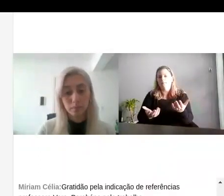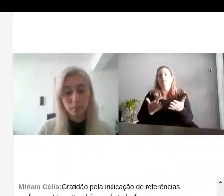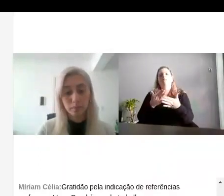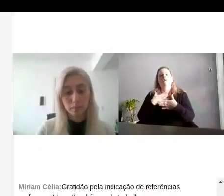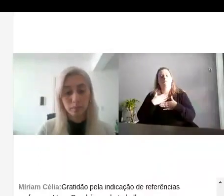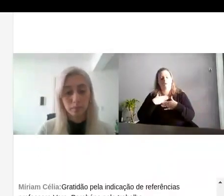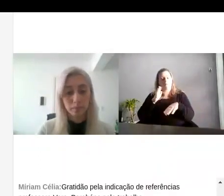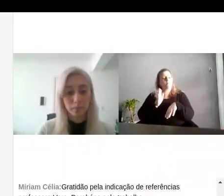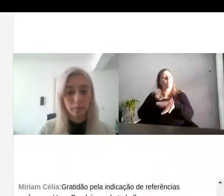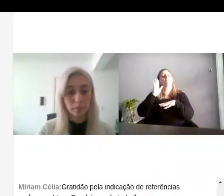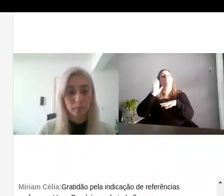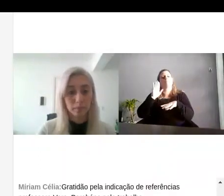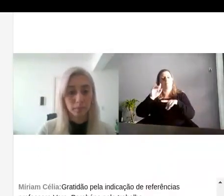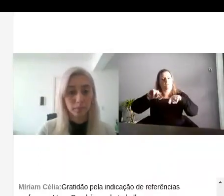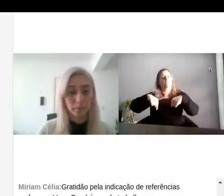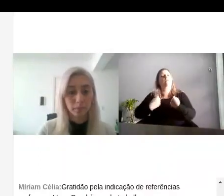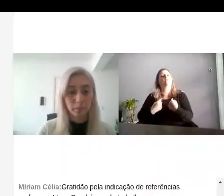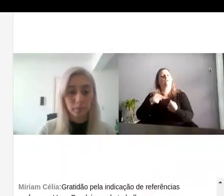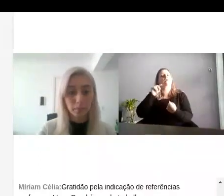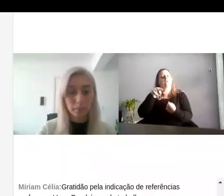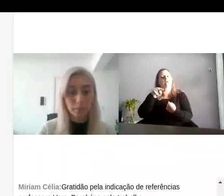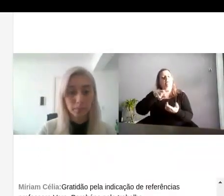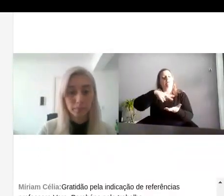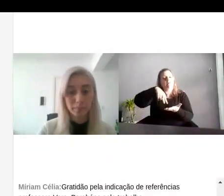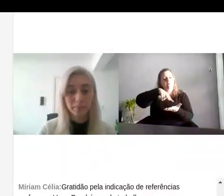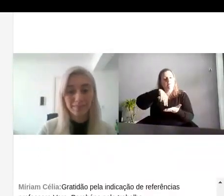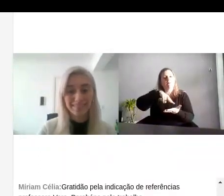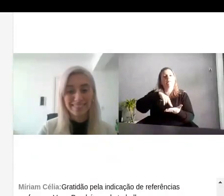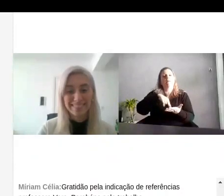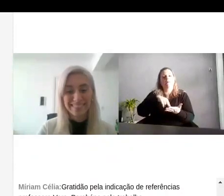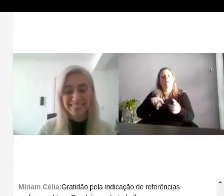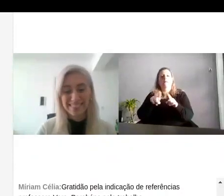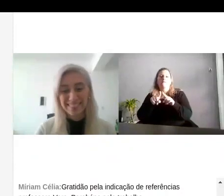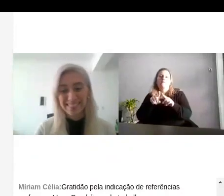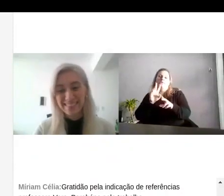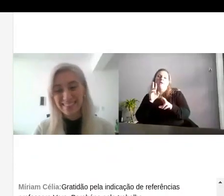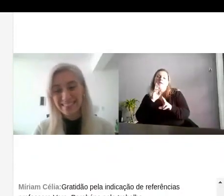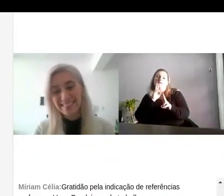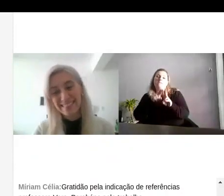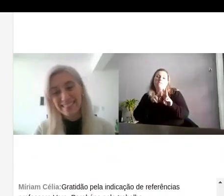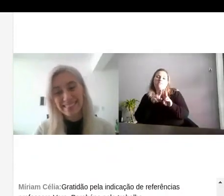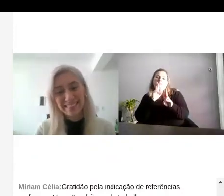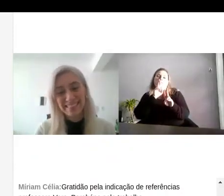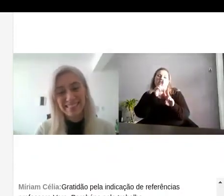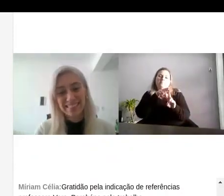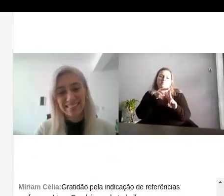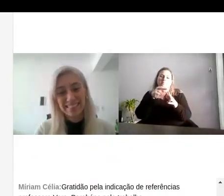ciclo de dança contemporânea também. E acho que já respondo também a pergunta da Cis, na medida